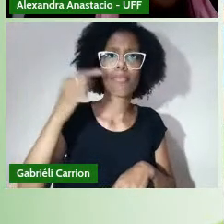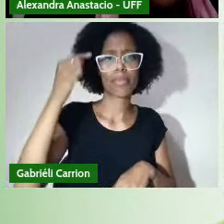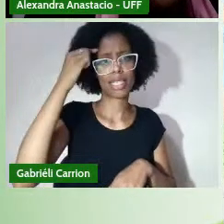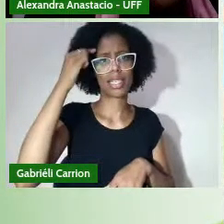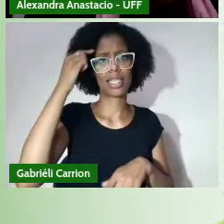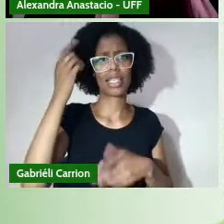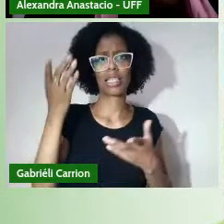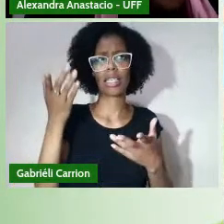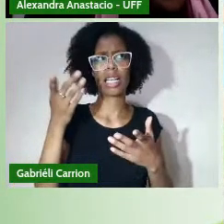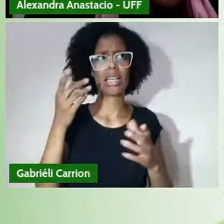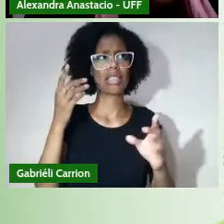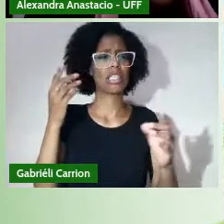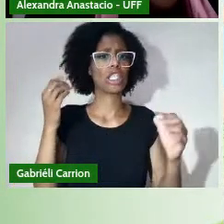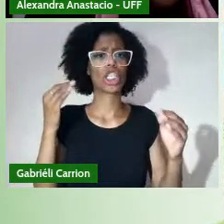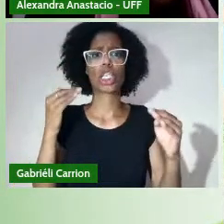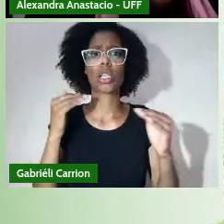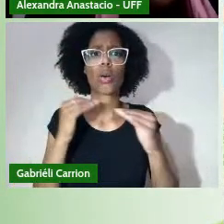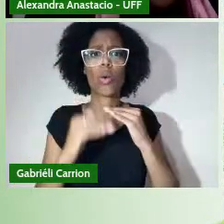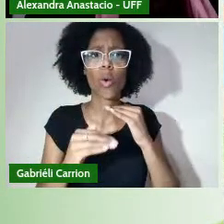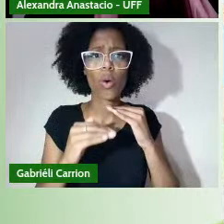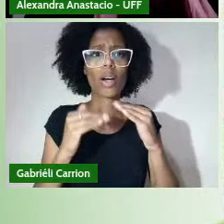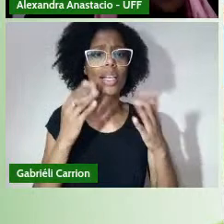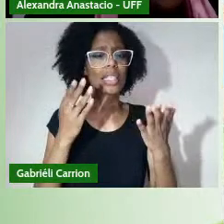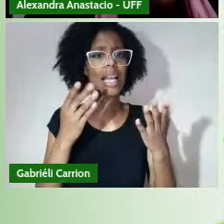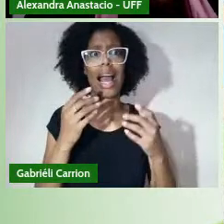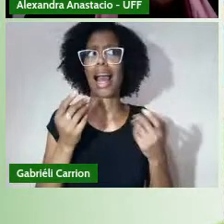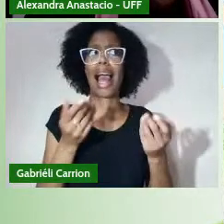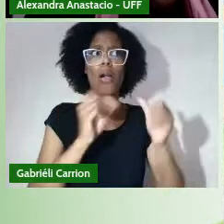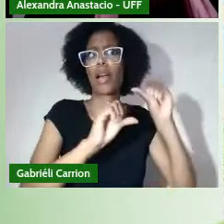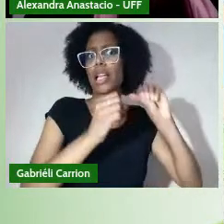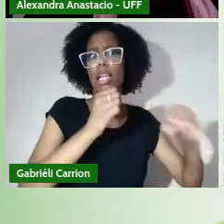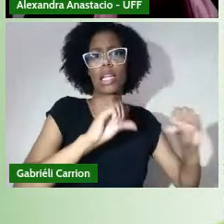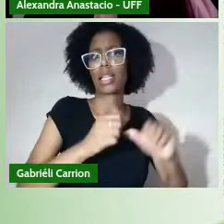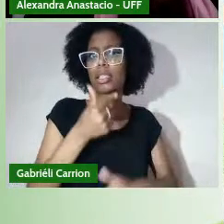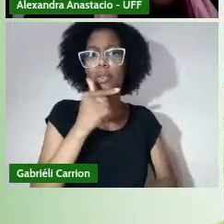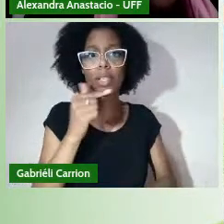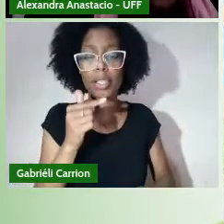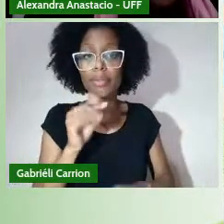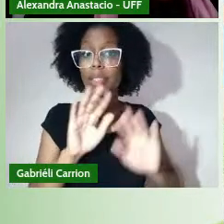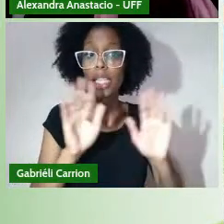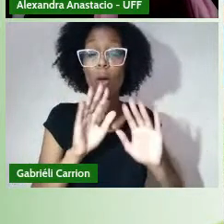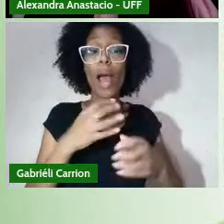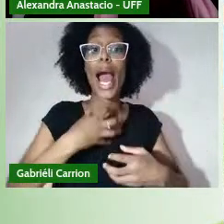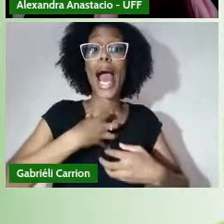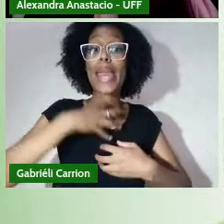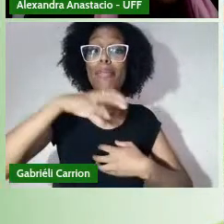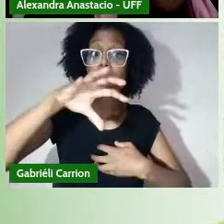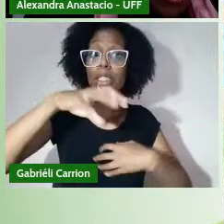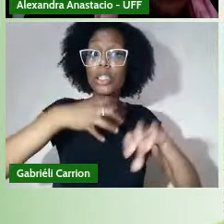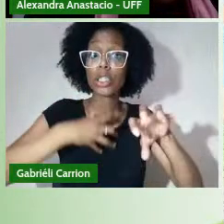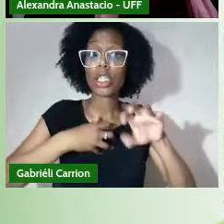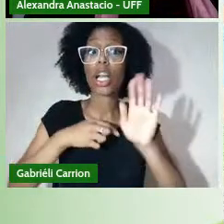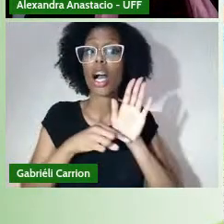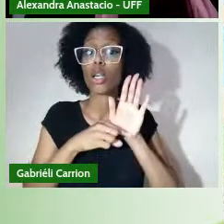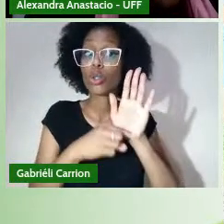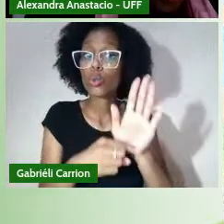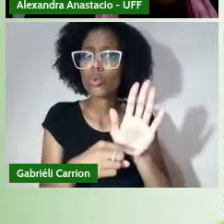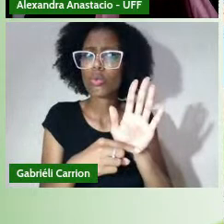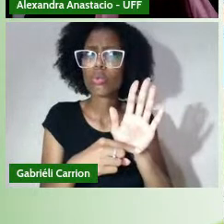se contrapõe a uma formação de excelência e de qualidade, muito pelo contrário. A empatia, ela contribui